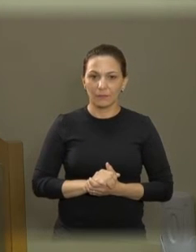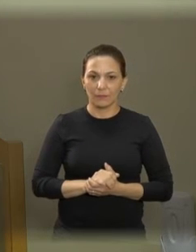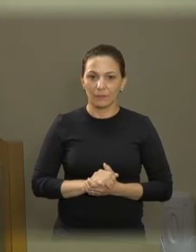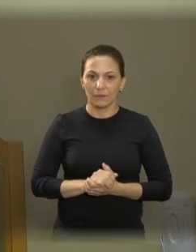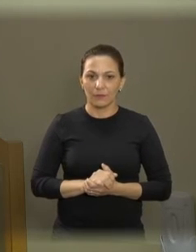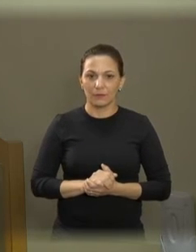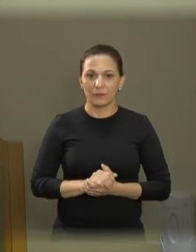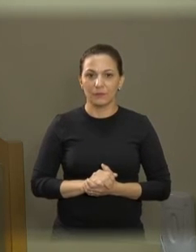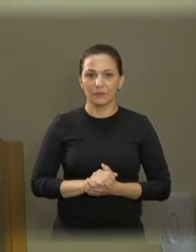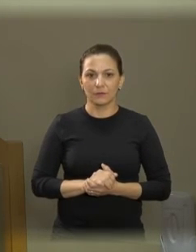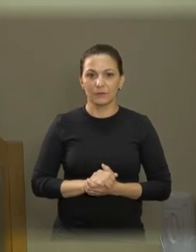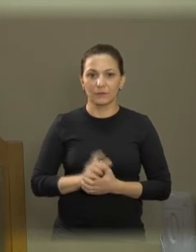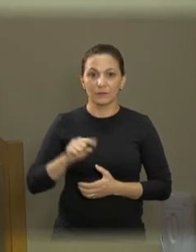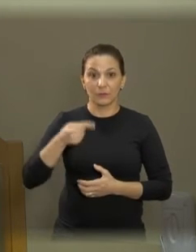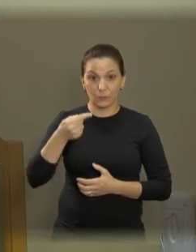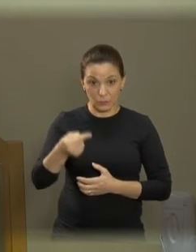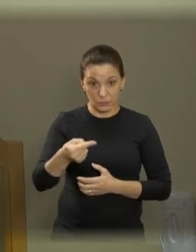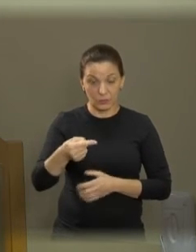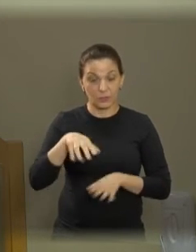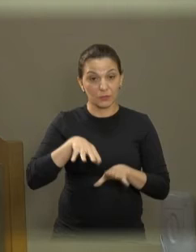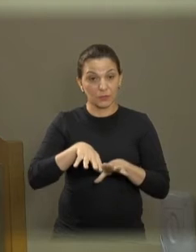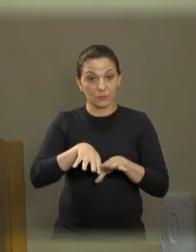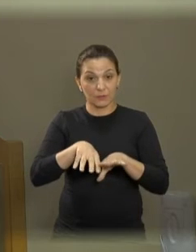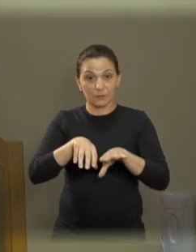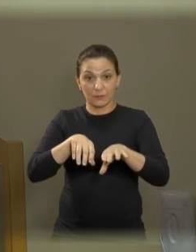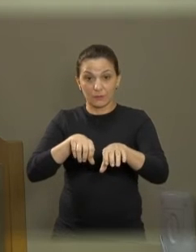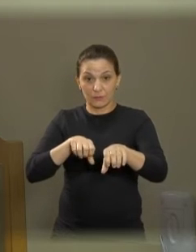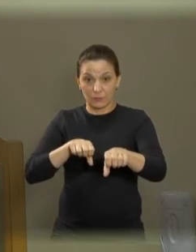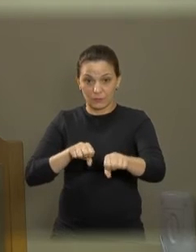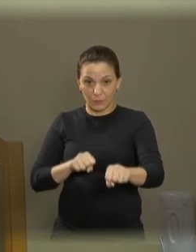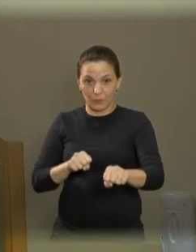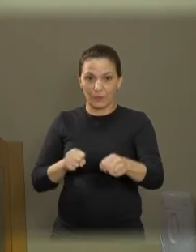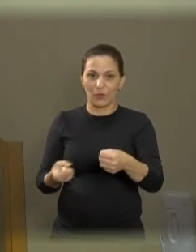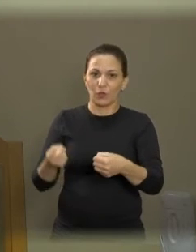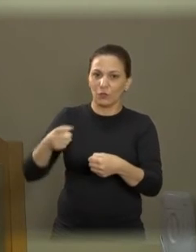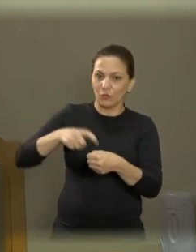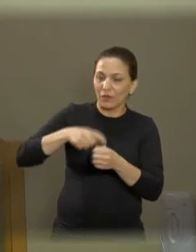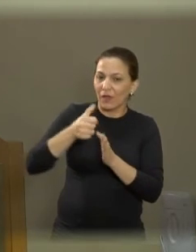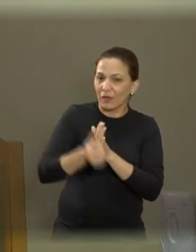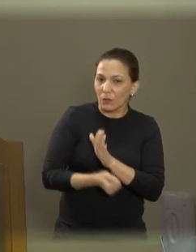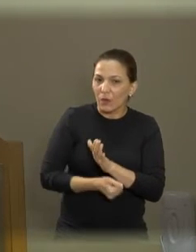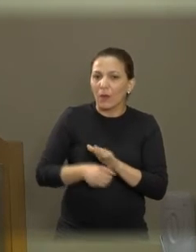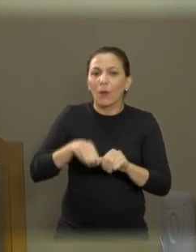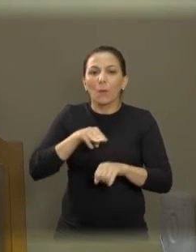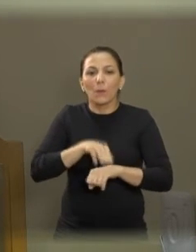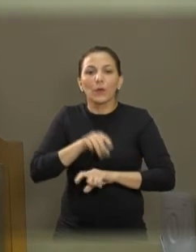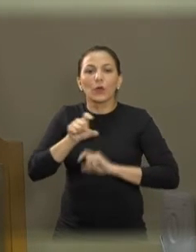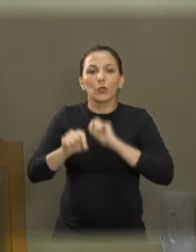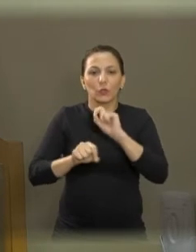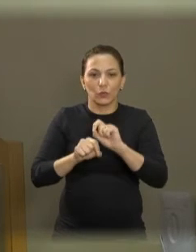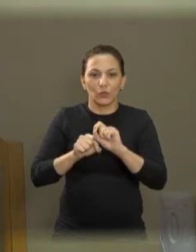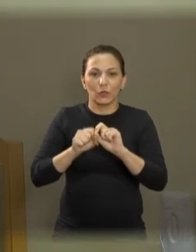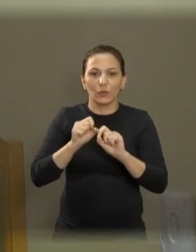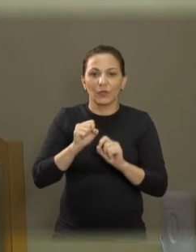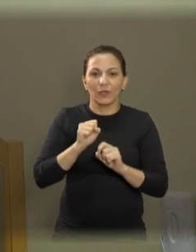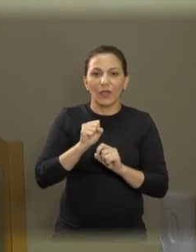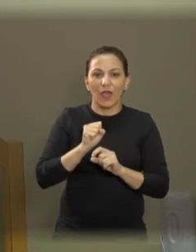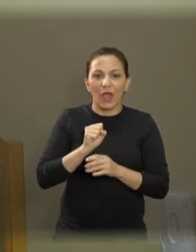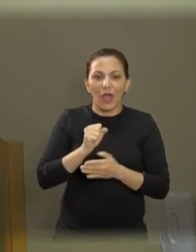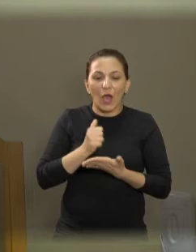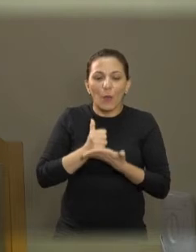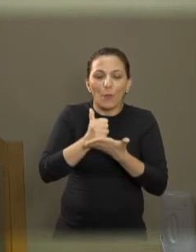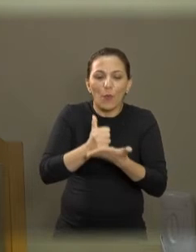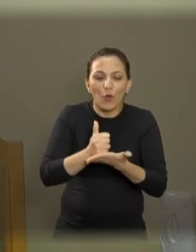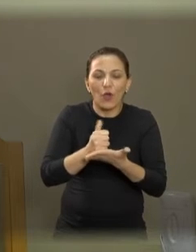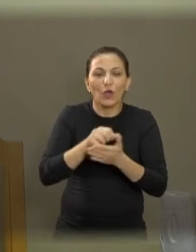Após me formar, essa passagem, e o retorno aqui, o retorno naquele momento era para ser auxiliar de ensino. O